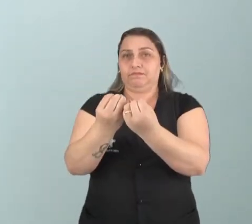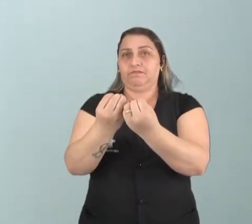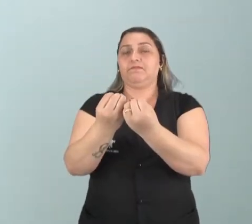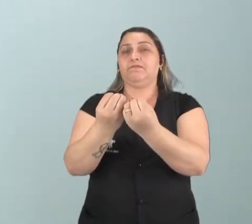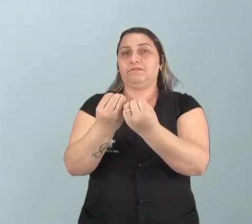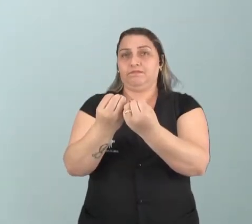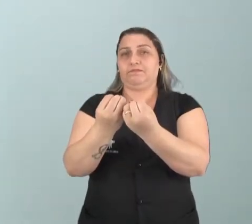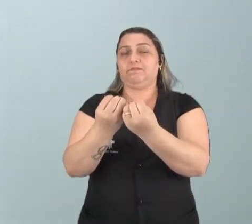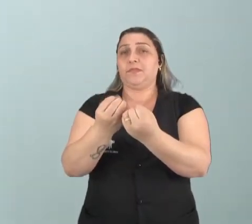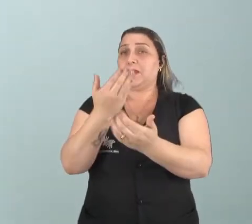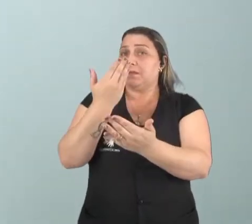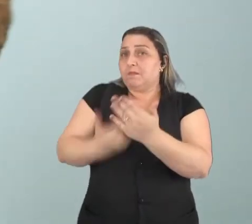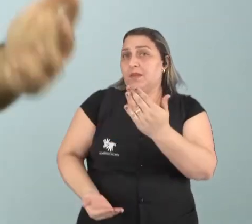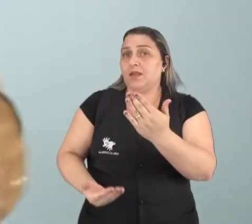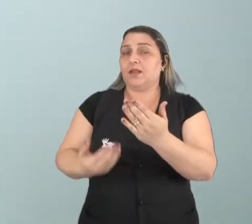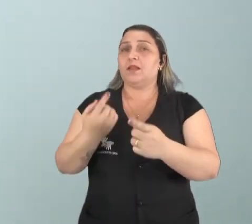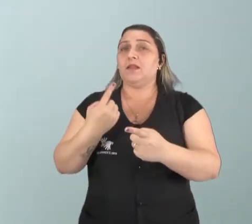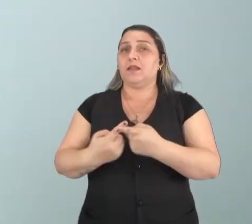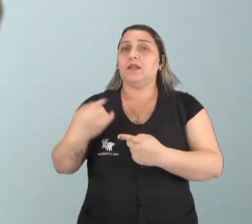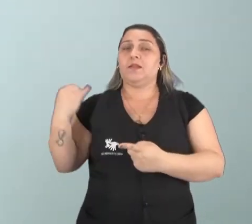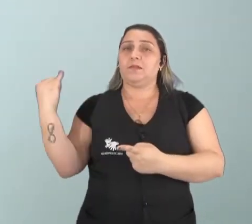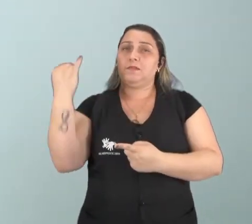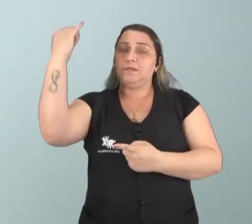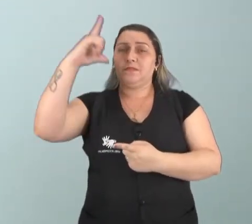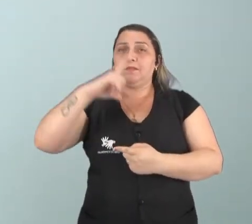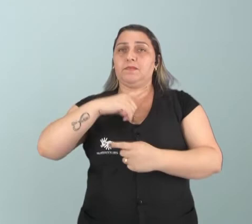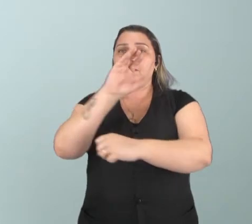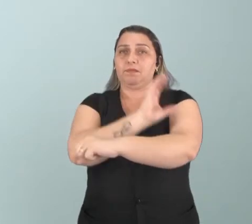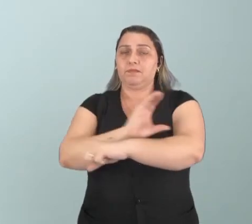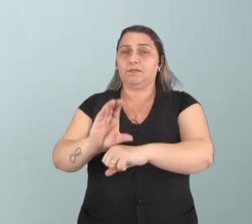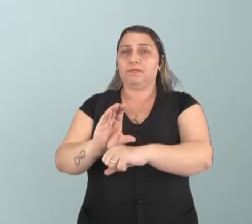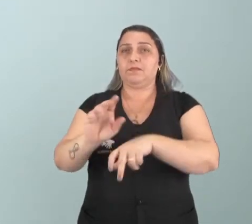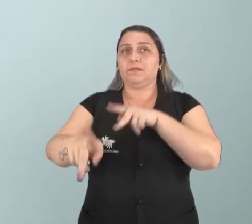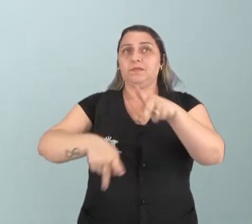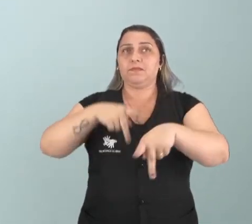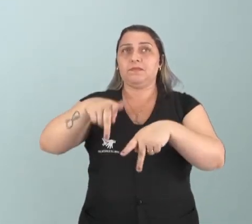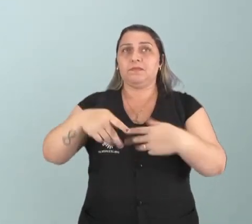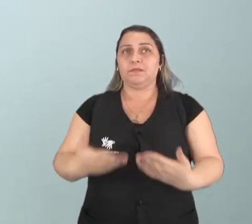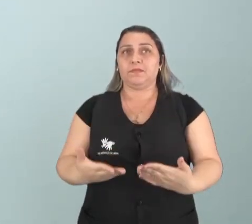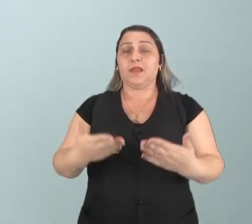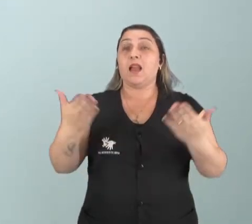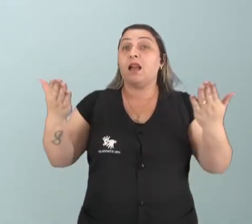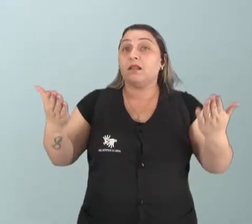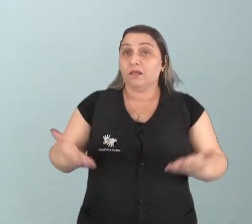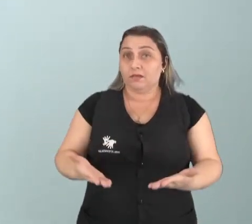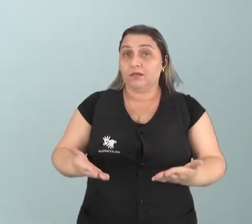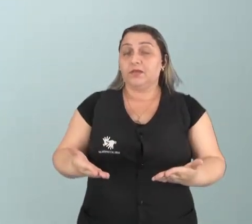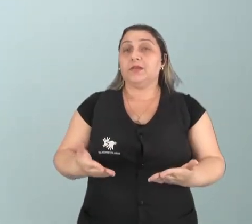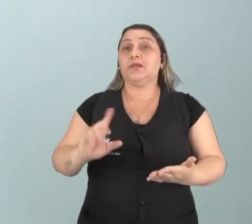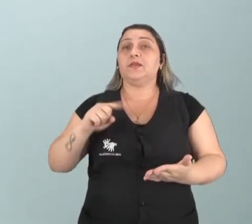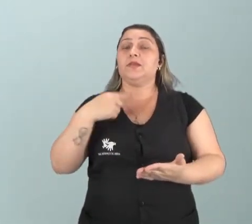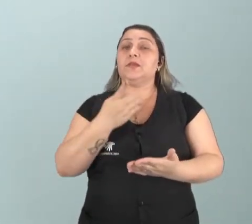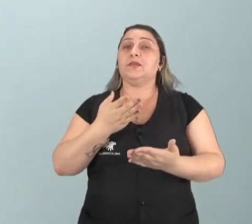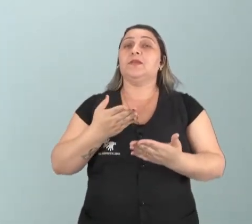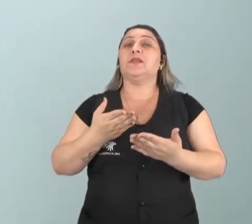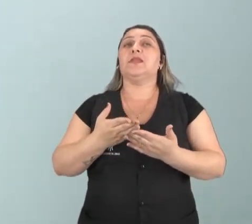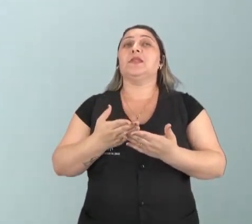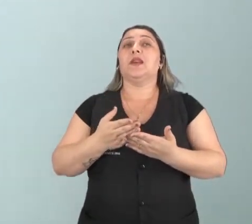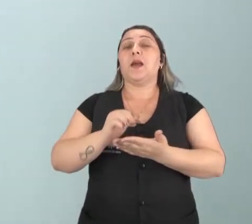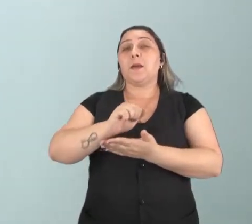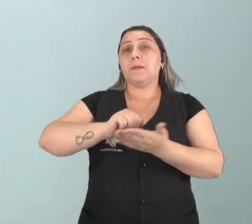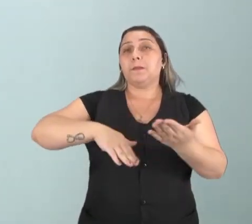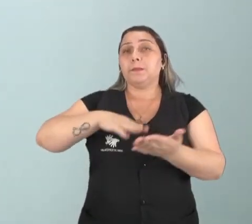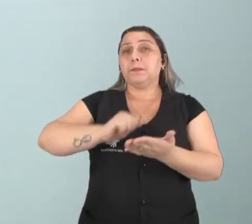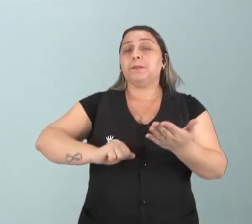é importante manter esse histórico, essa parte cultural desses povos. E aí nós entramos com